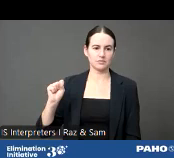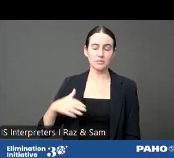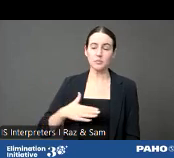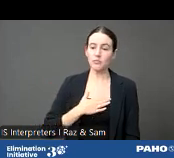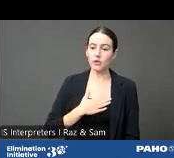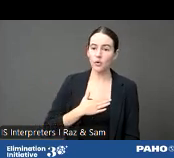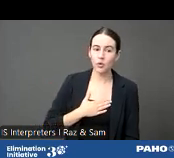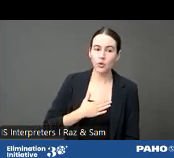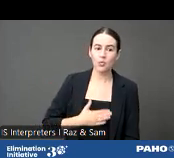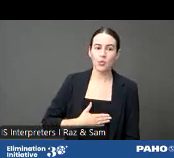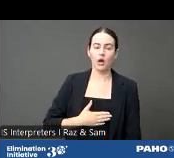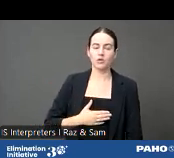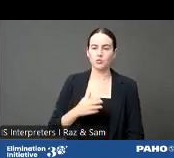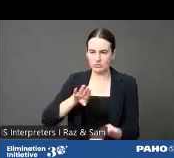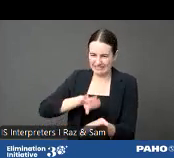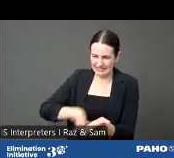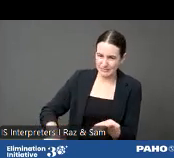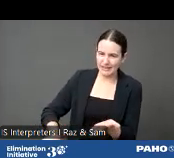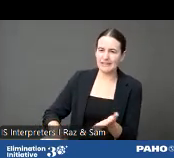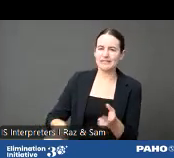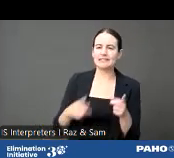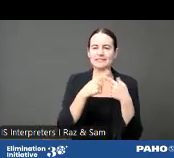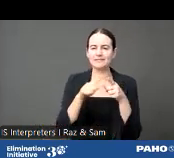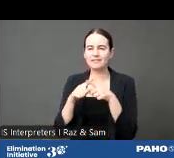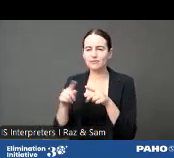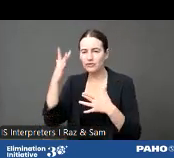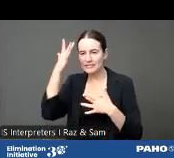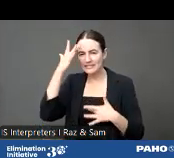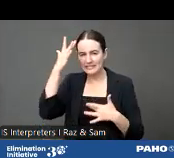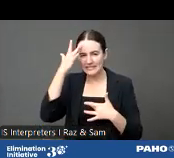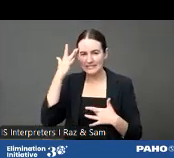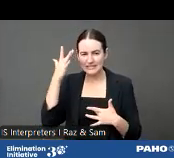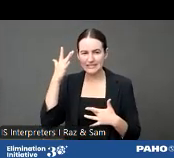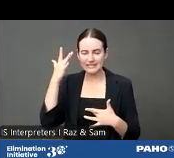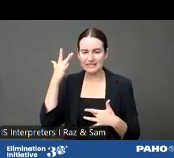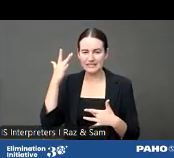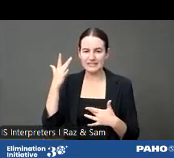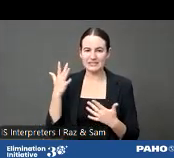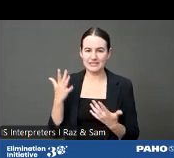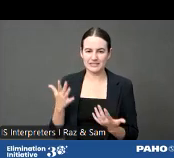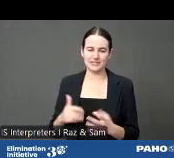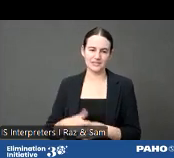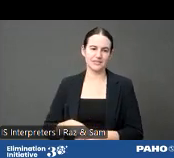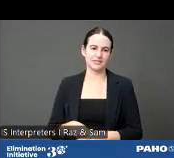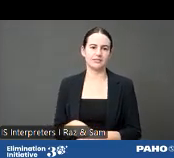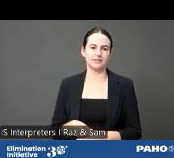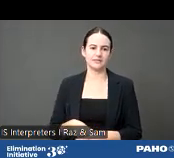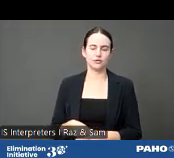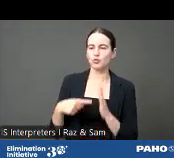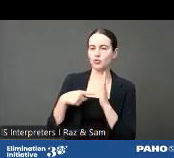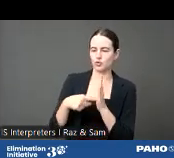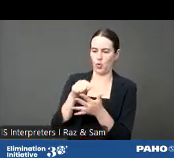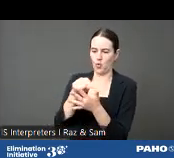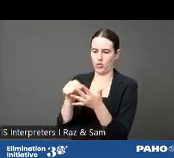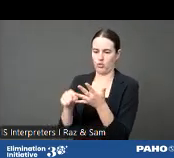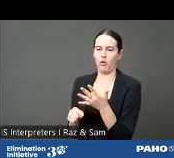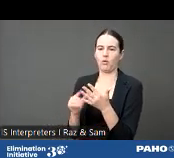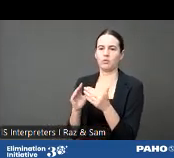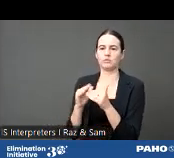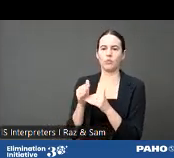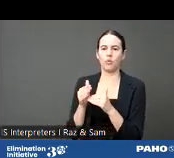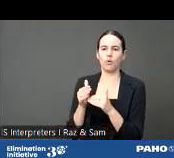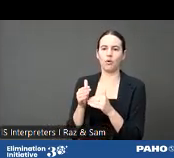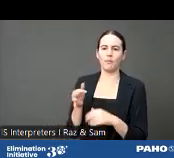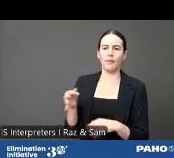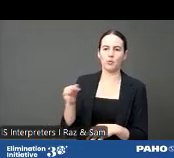temos a meta de eliminar as esquistomiases ou tracoma, filariases ou um cancerocose. E se